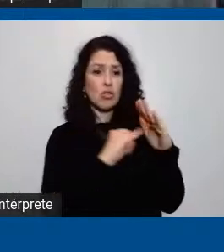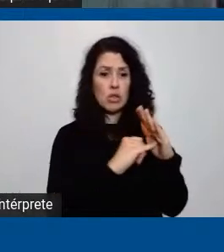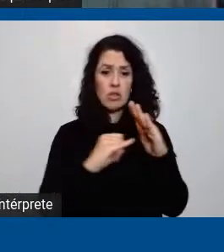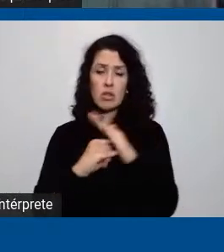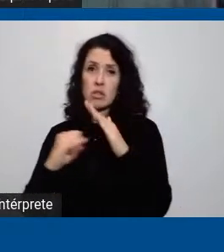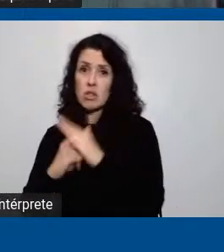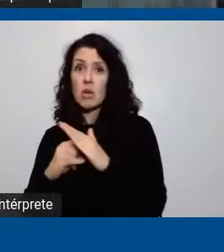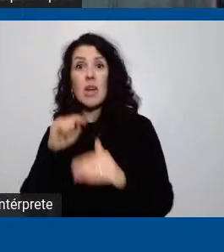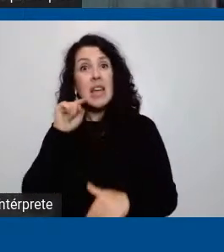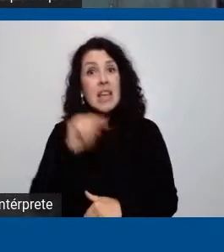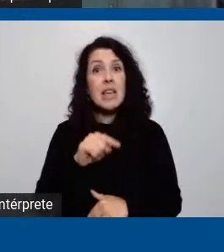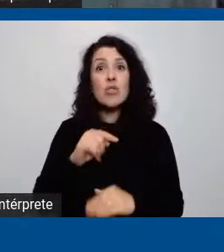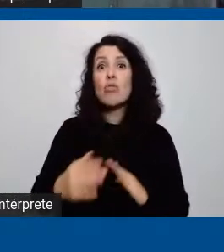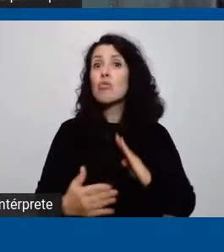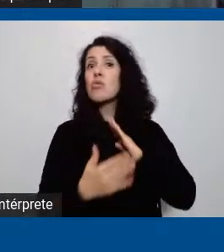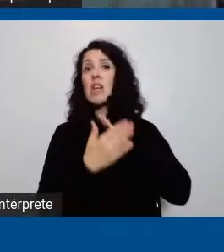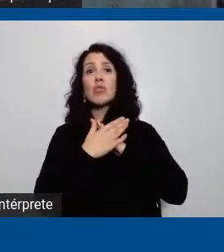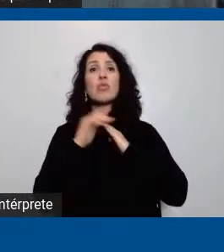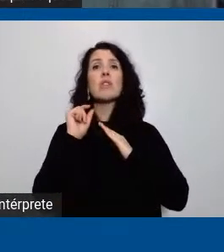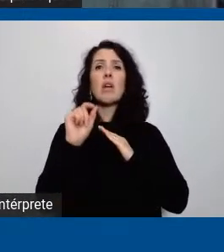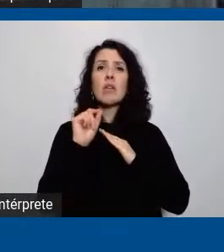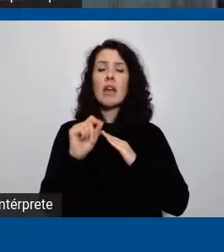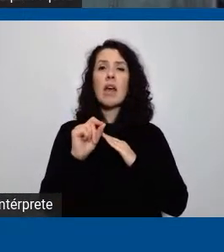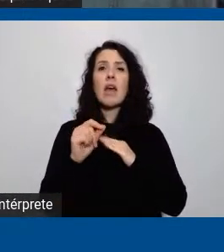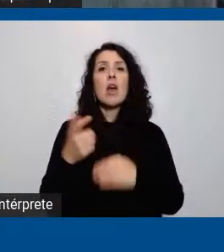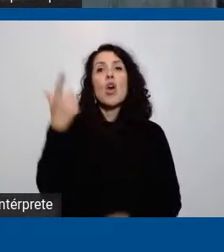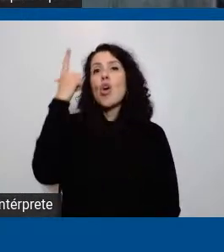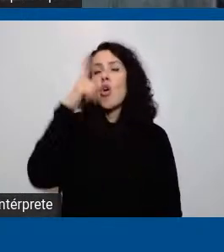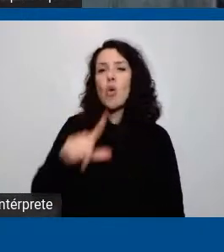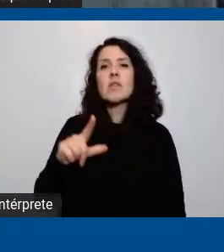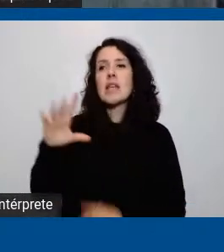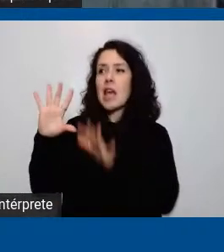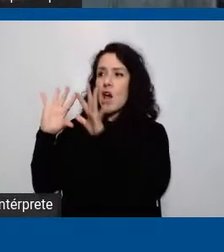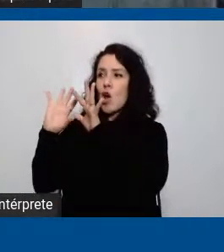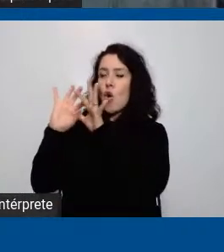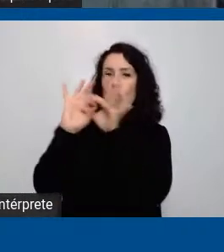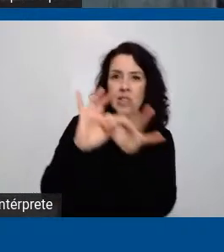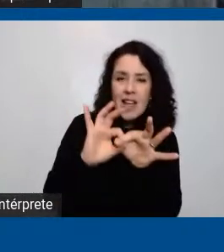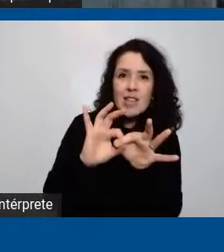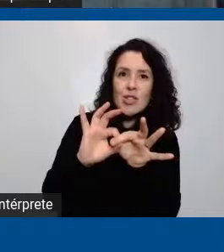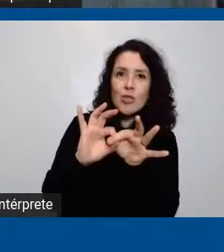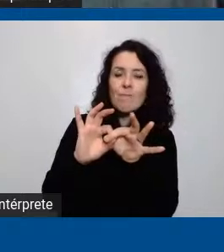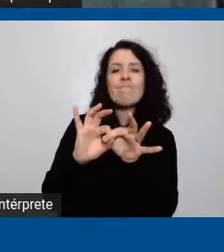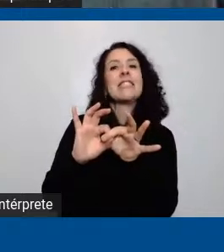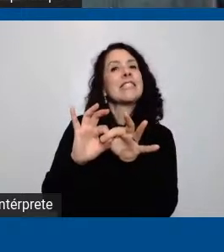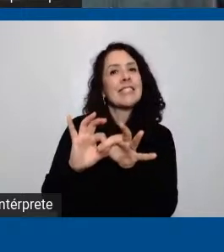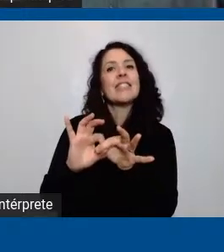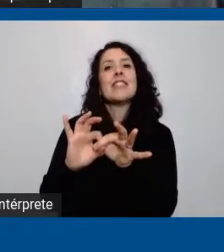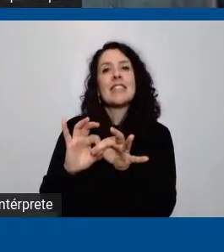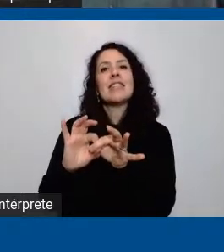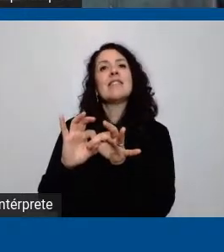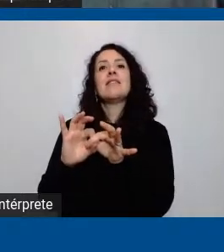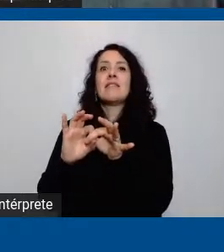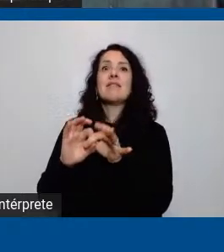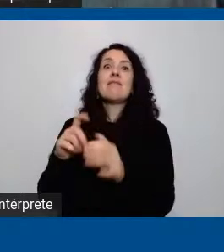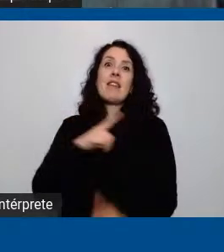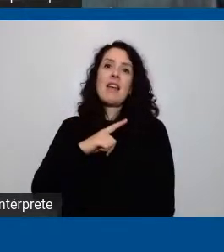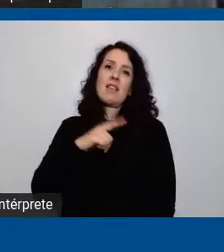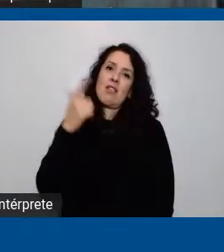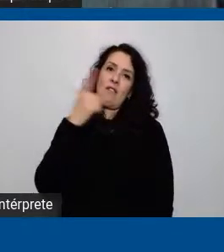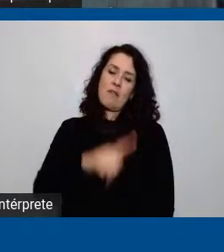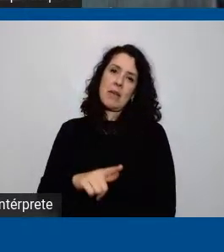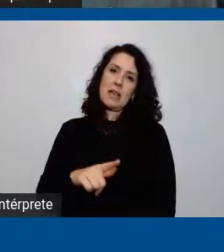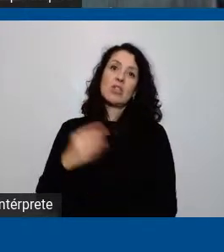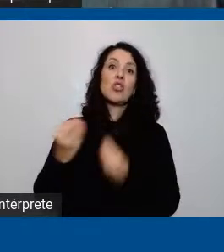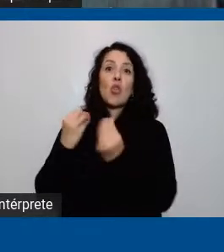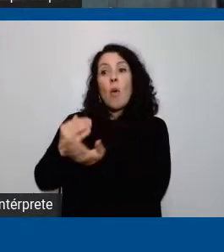consiga, na verdade, recuperar contextos, né, contextos de origem, né, contextos de criação, que são fundamentais para